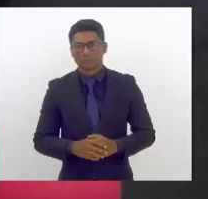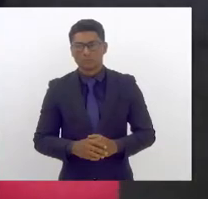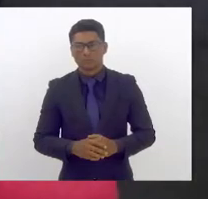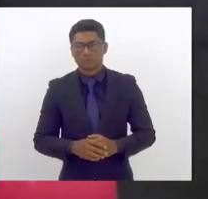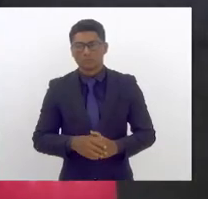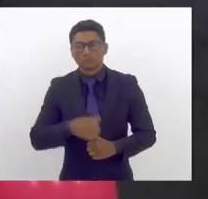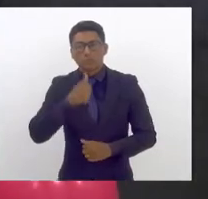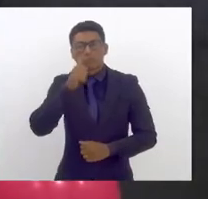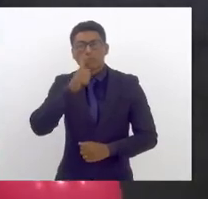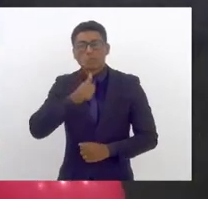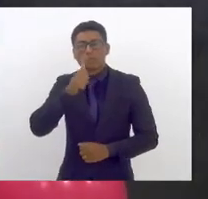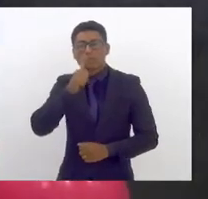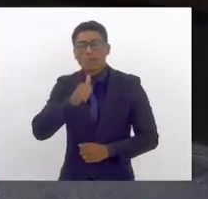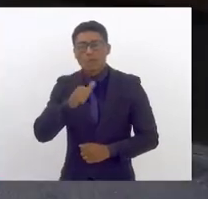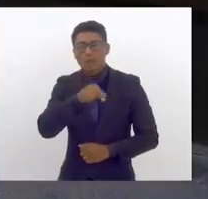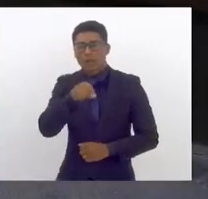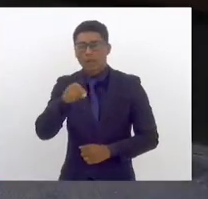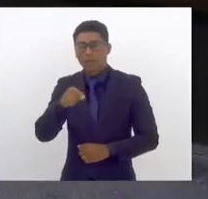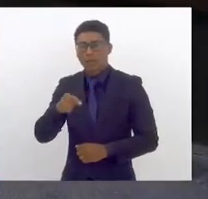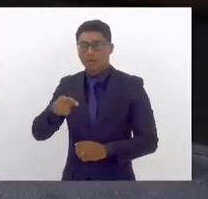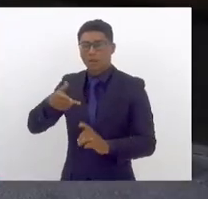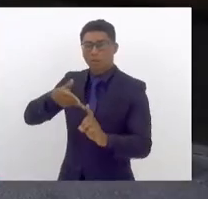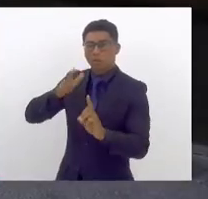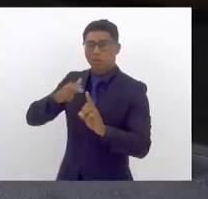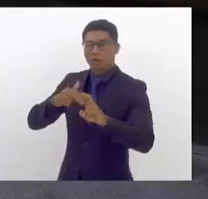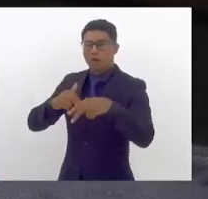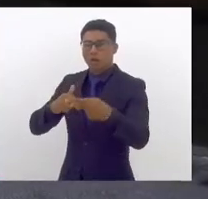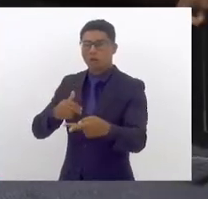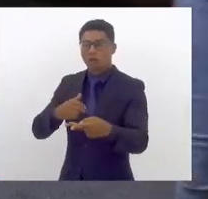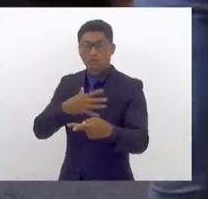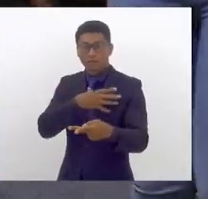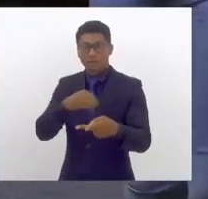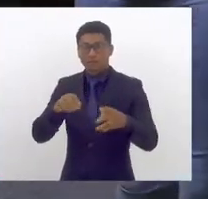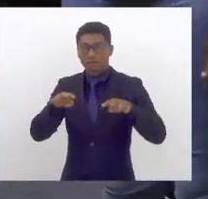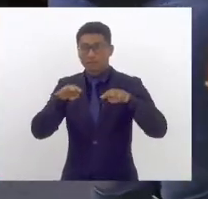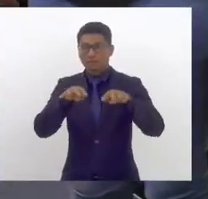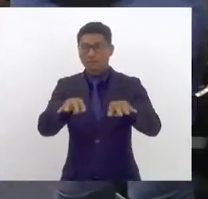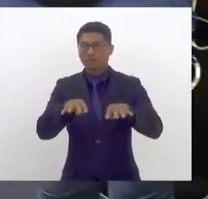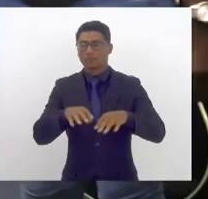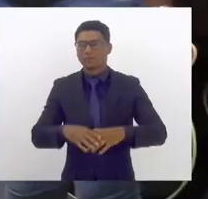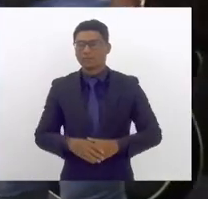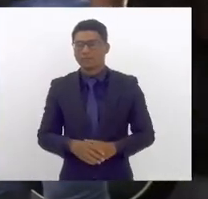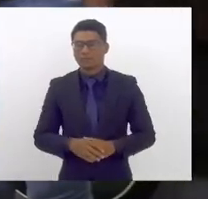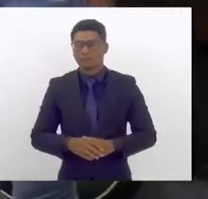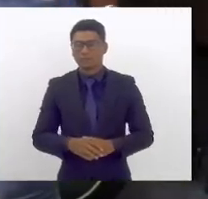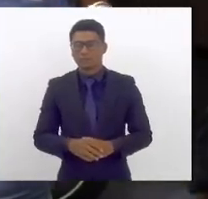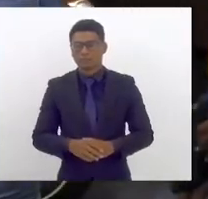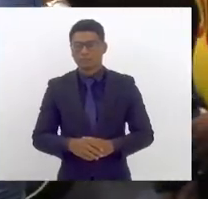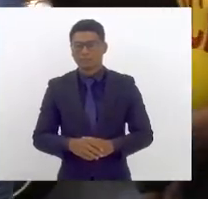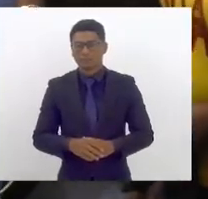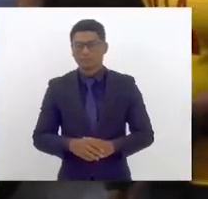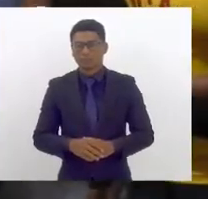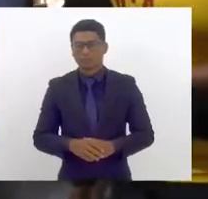corta na frente dos filhos mulher é dividida na favela do que na